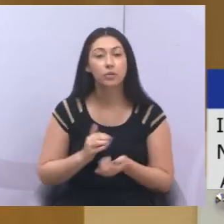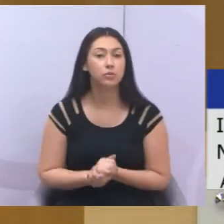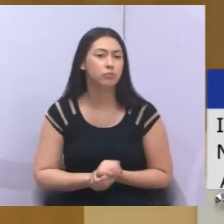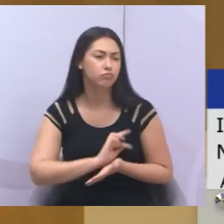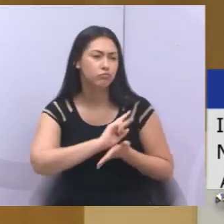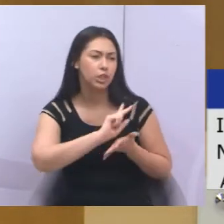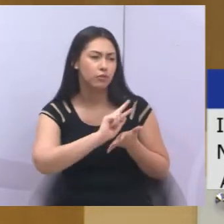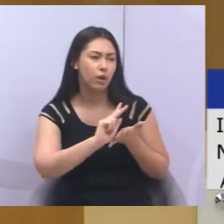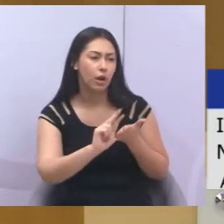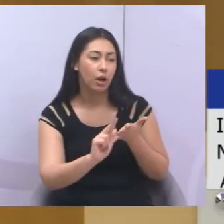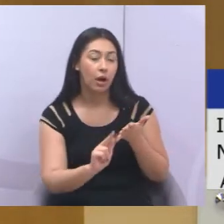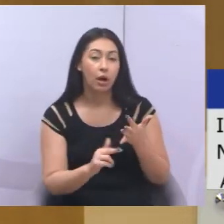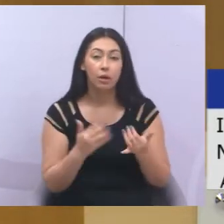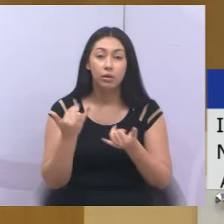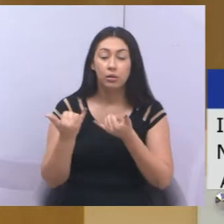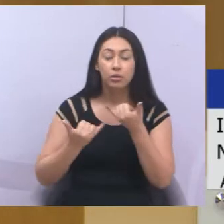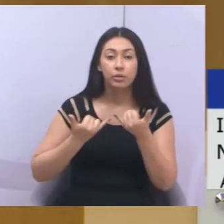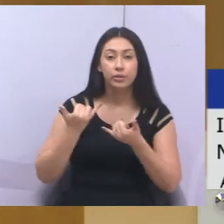brincando de pega-pega,